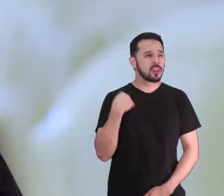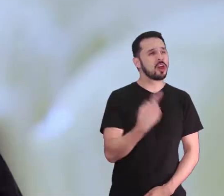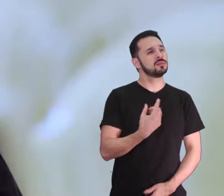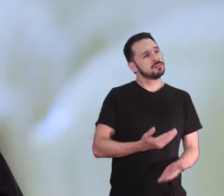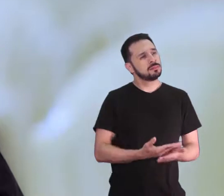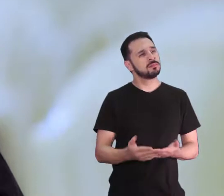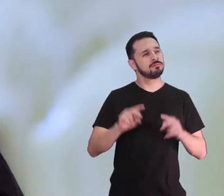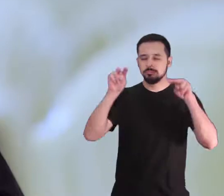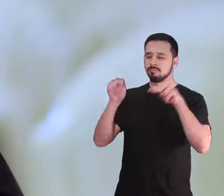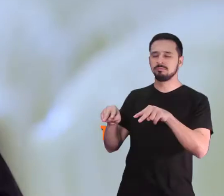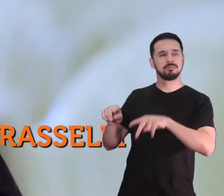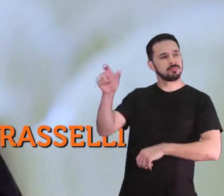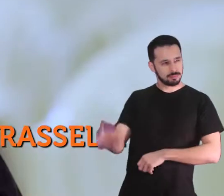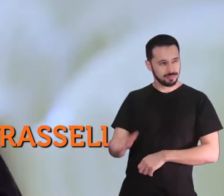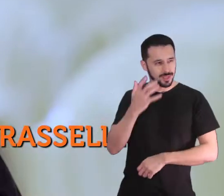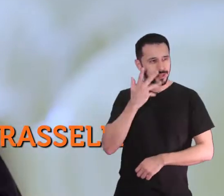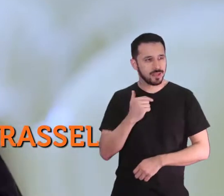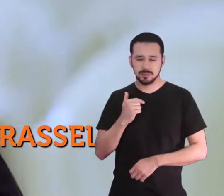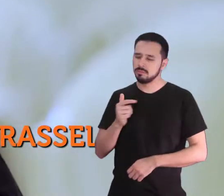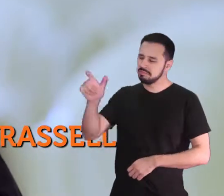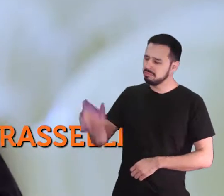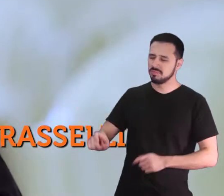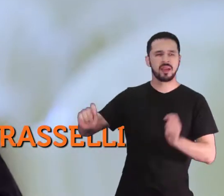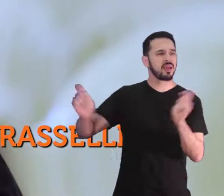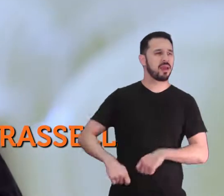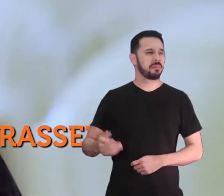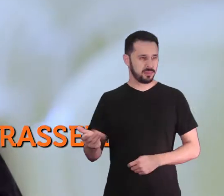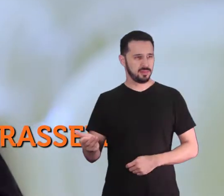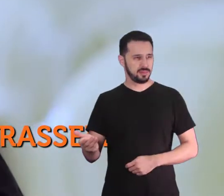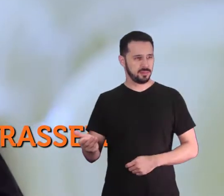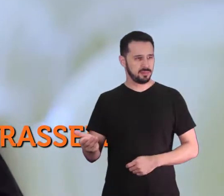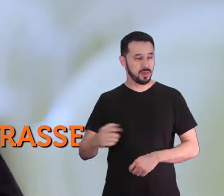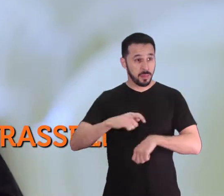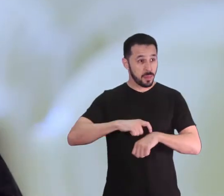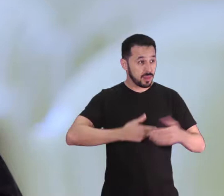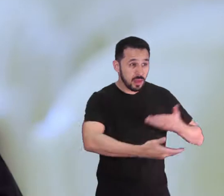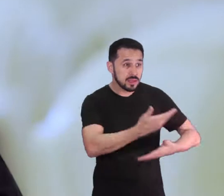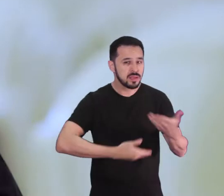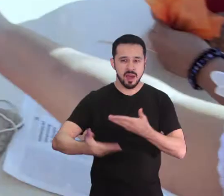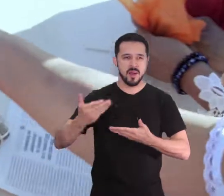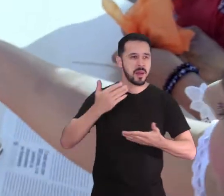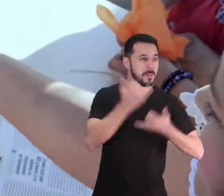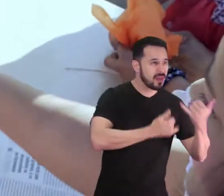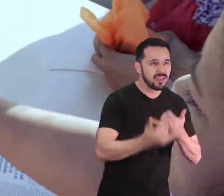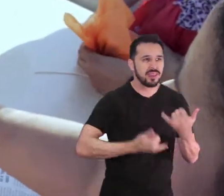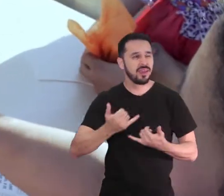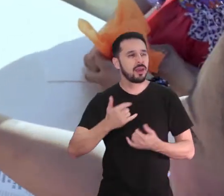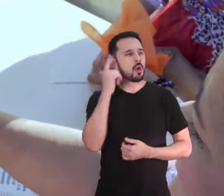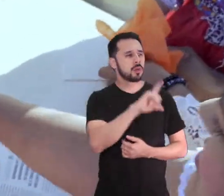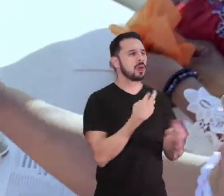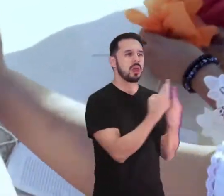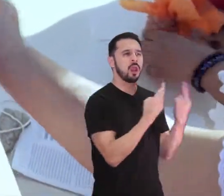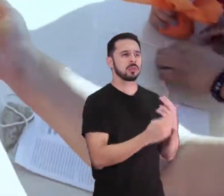Nós começamos a perceber esta criança como um ser capaz, que através das interações e brincadeiras, ela